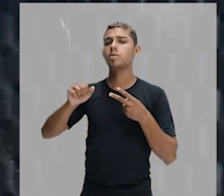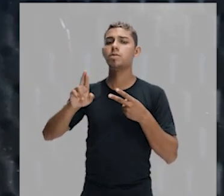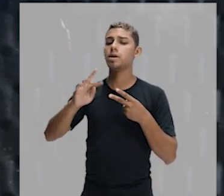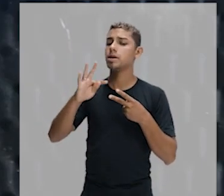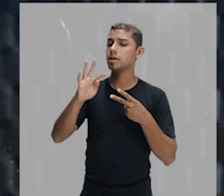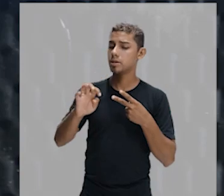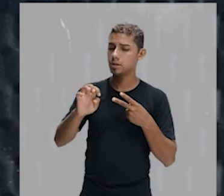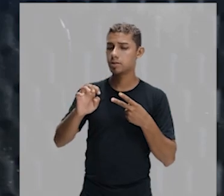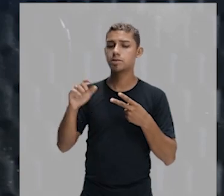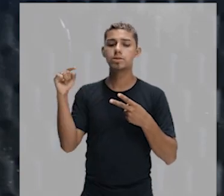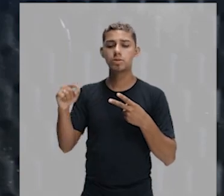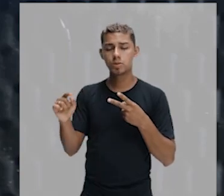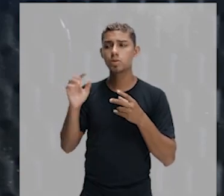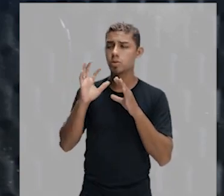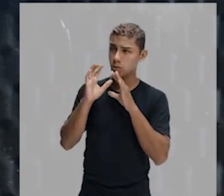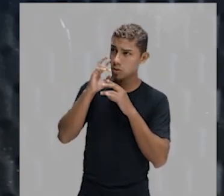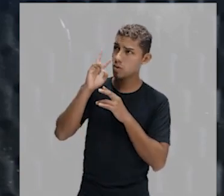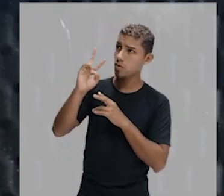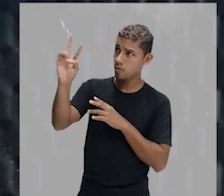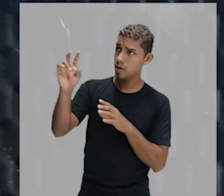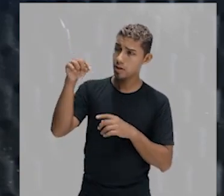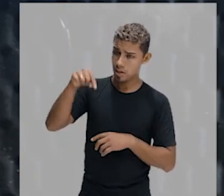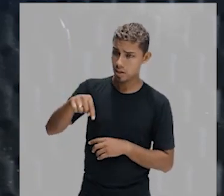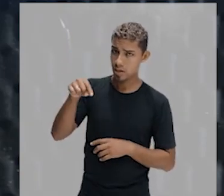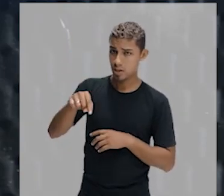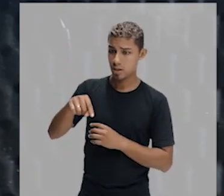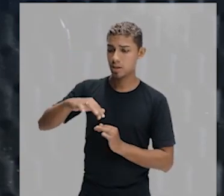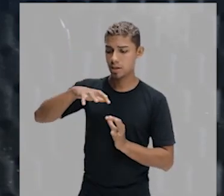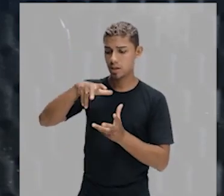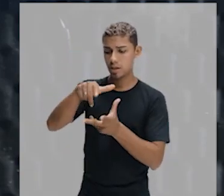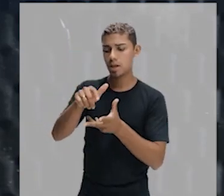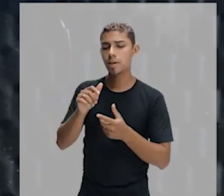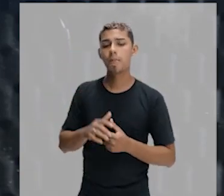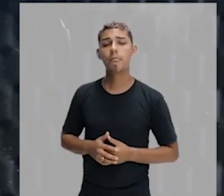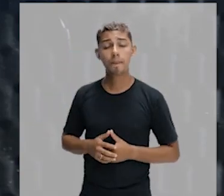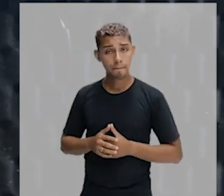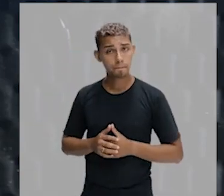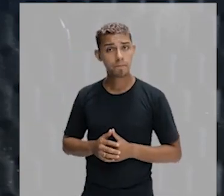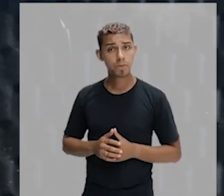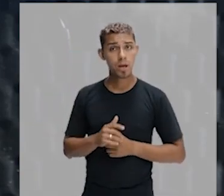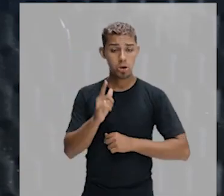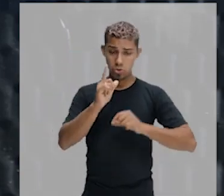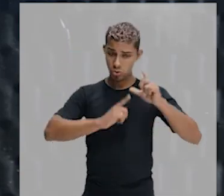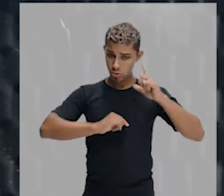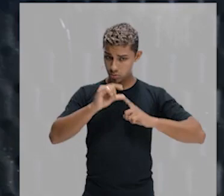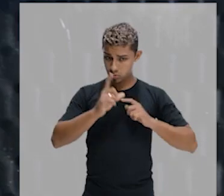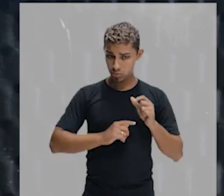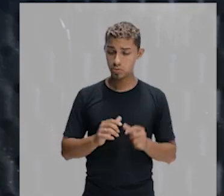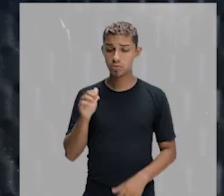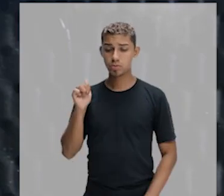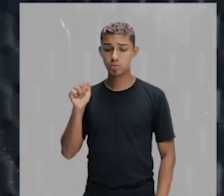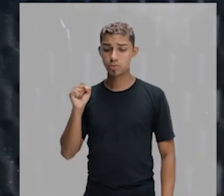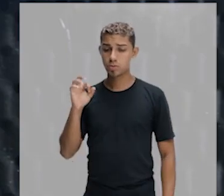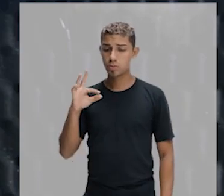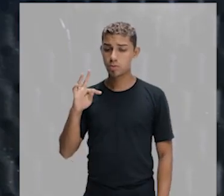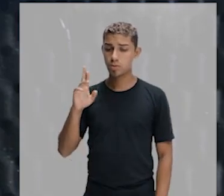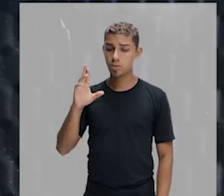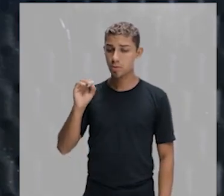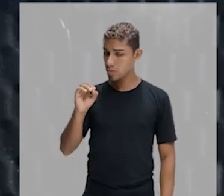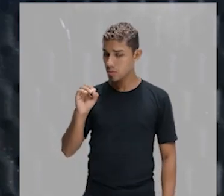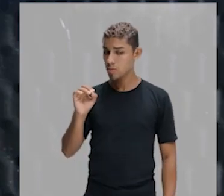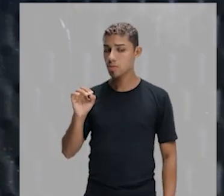aqui da Terra, tá, ok? Então essas estrelas, elas eram chamadas ali de astros errantes porque são planetas, ou seja, elas